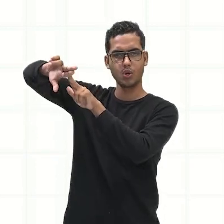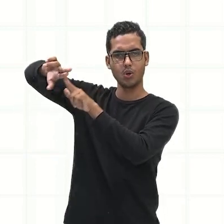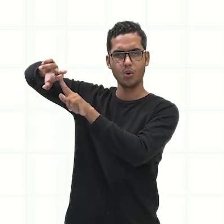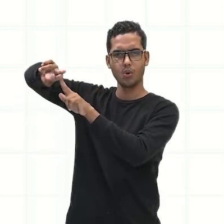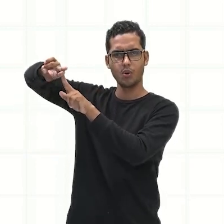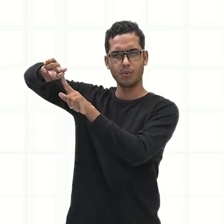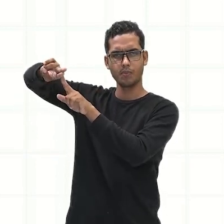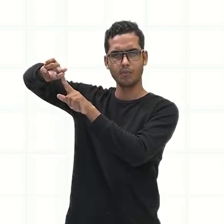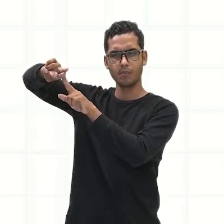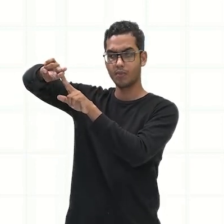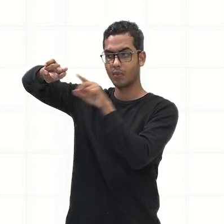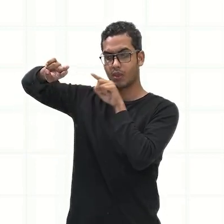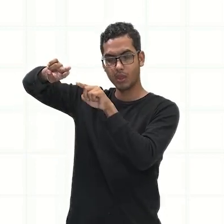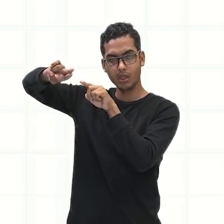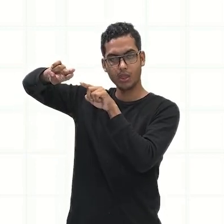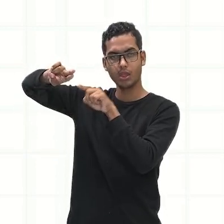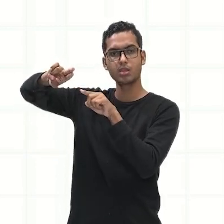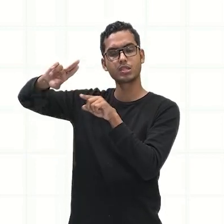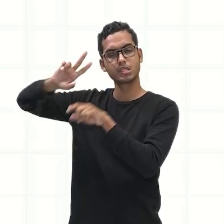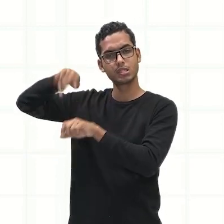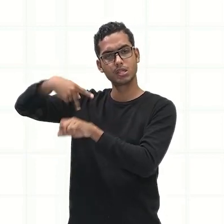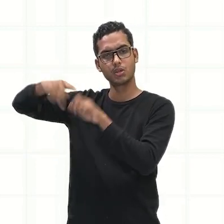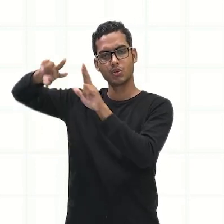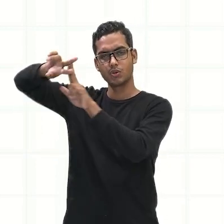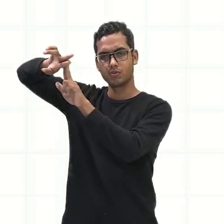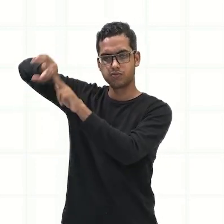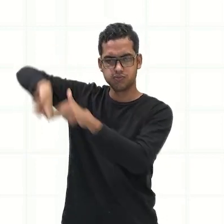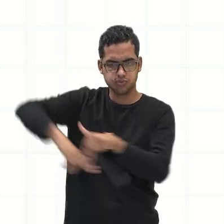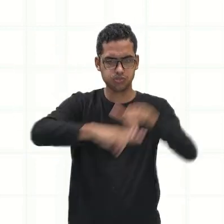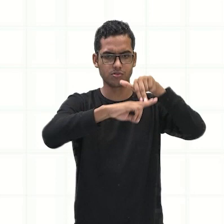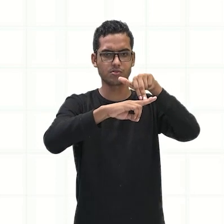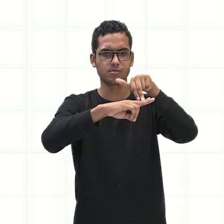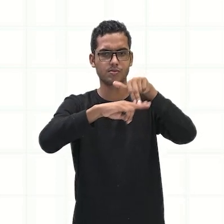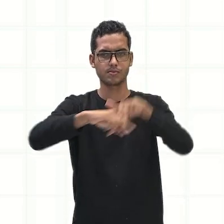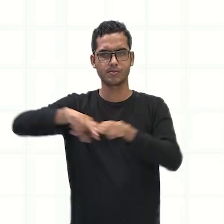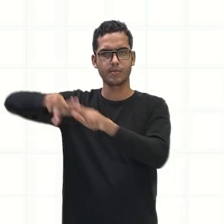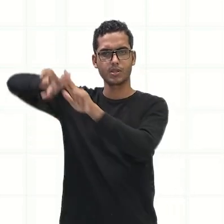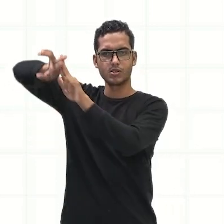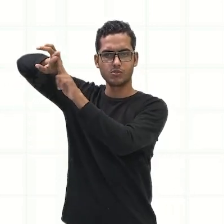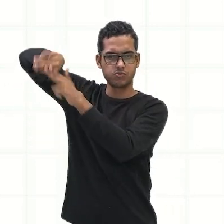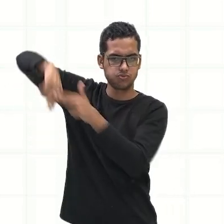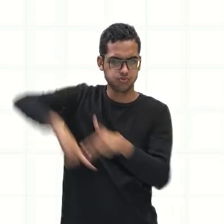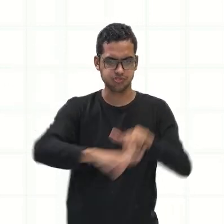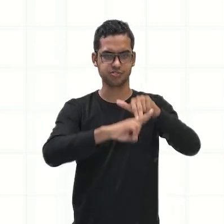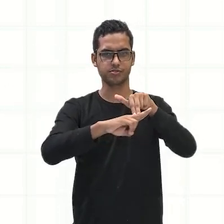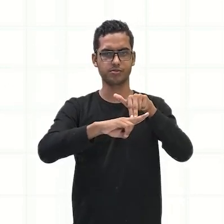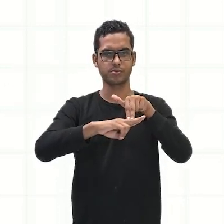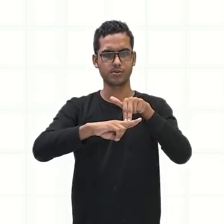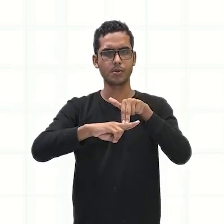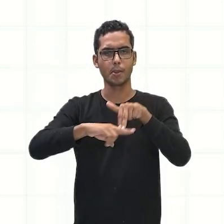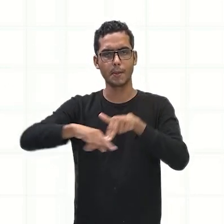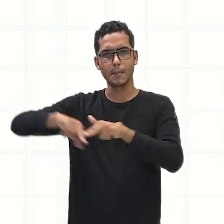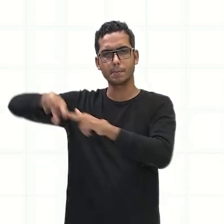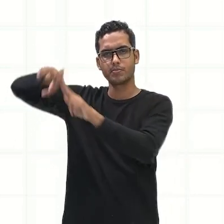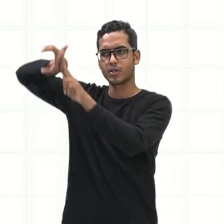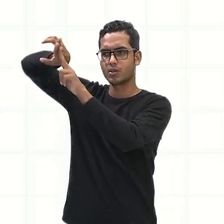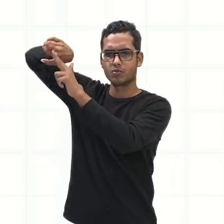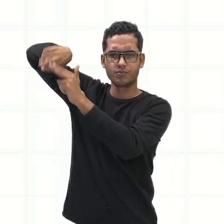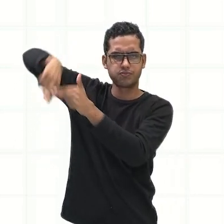Que no caso, a gente sabe que a sequência desse movimento é ele descer essa rampa, né? Então ele está descendo aqui essa rampa, ele está fazendo